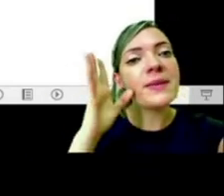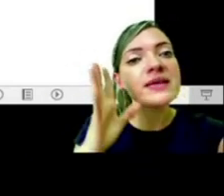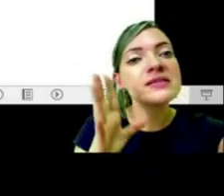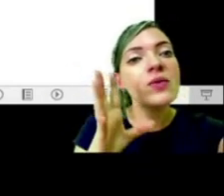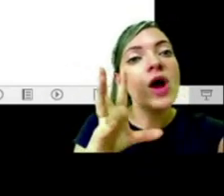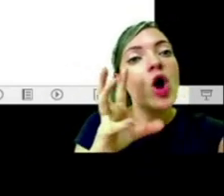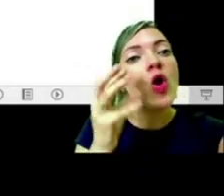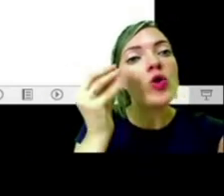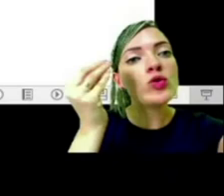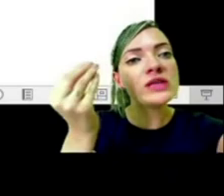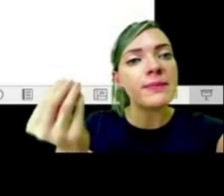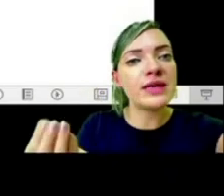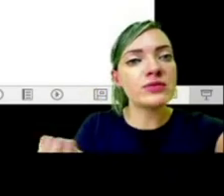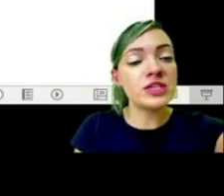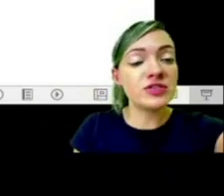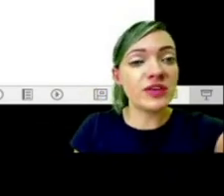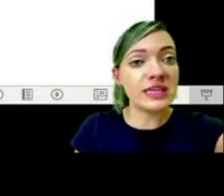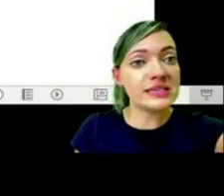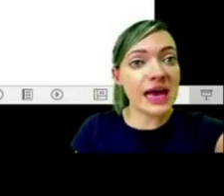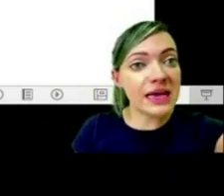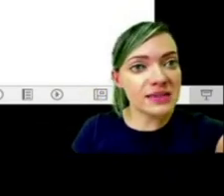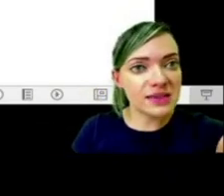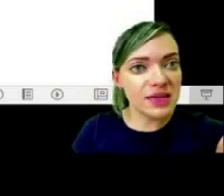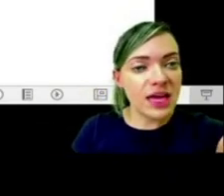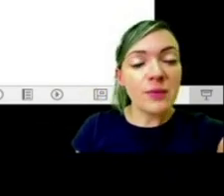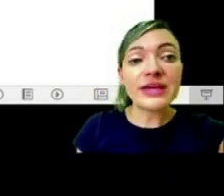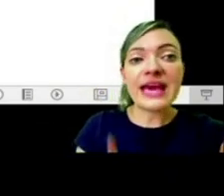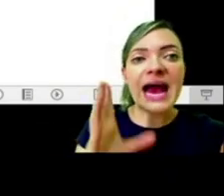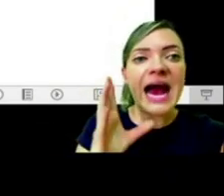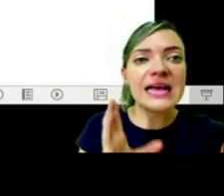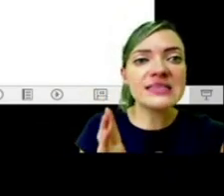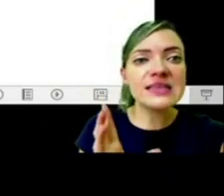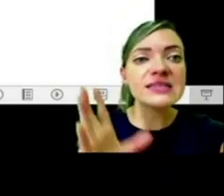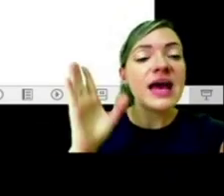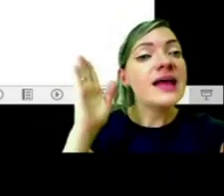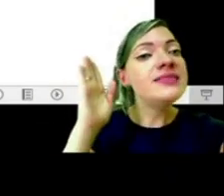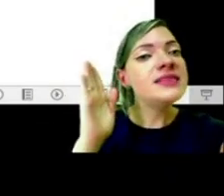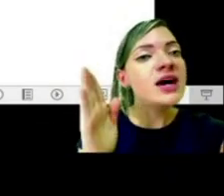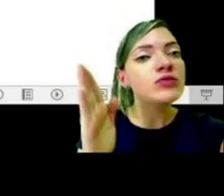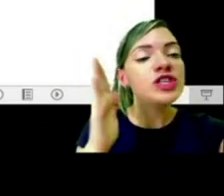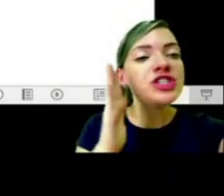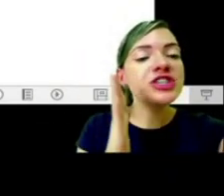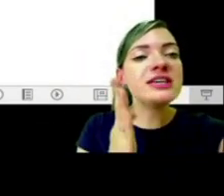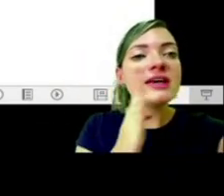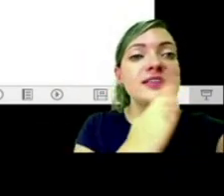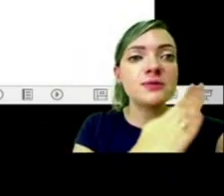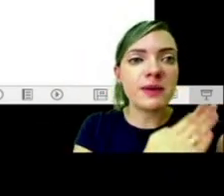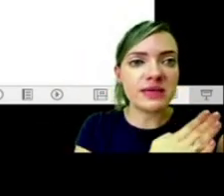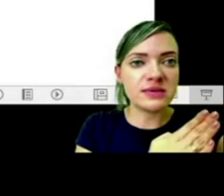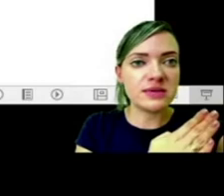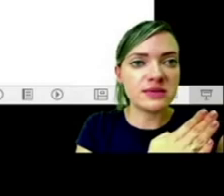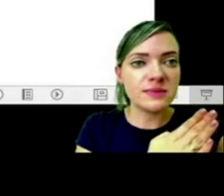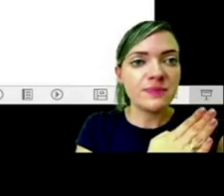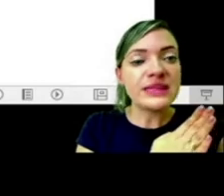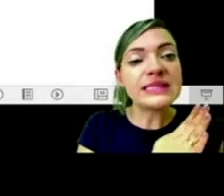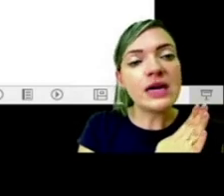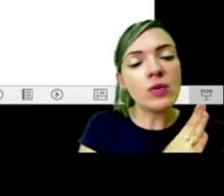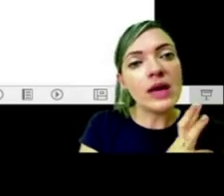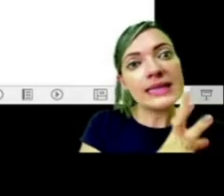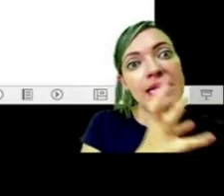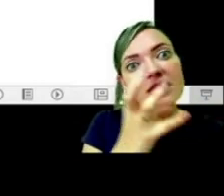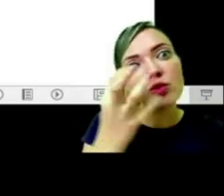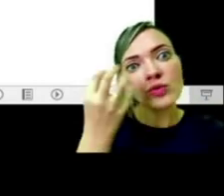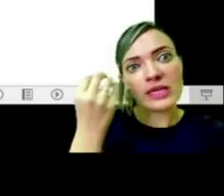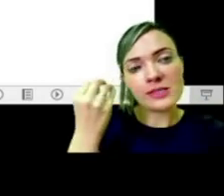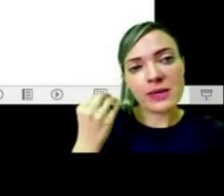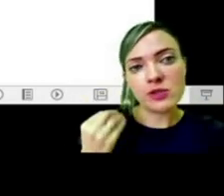que impeçam o cruzamento das diferentes raças, porque raças não distinguem espécies.